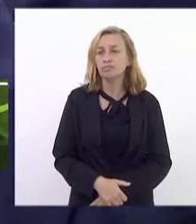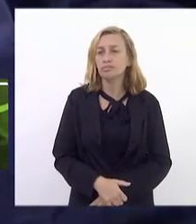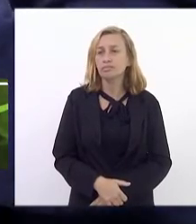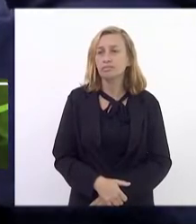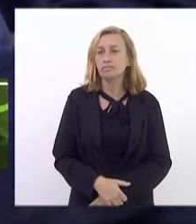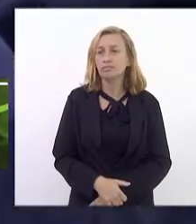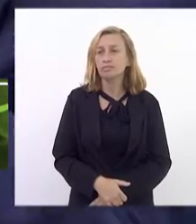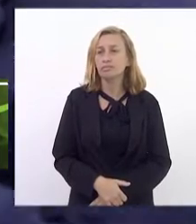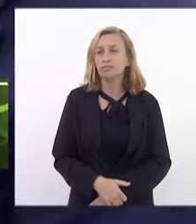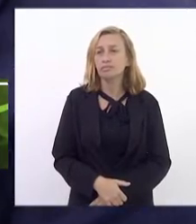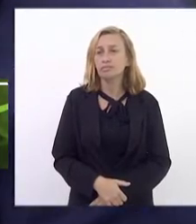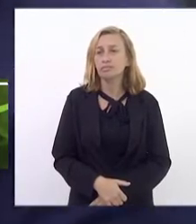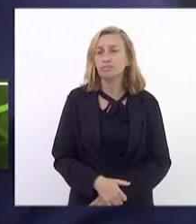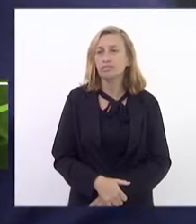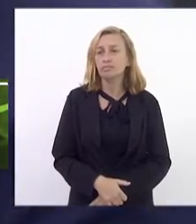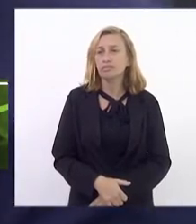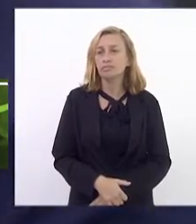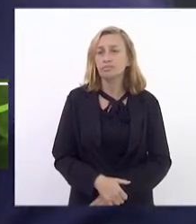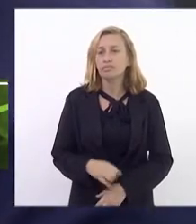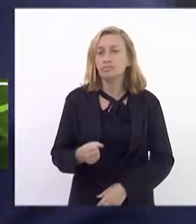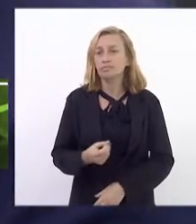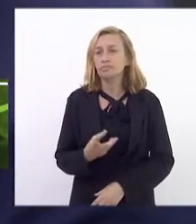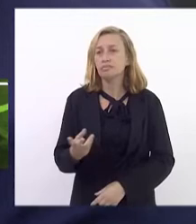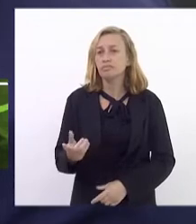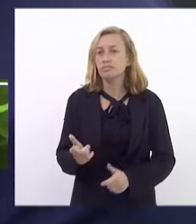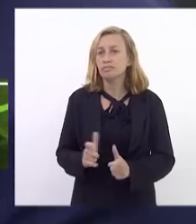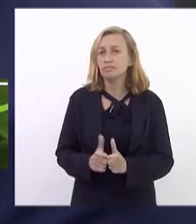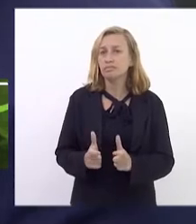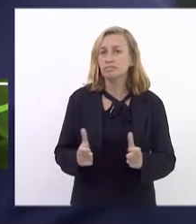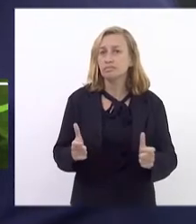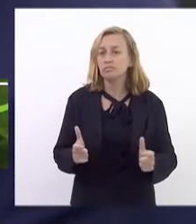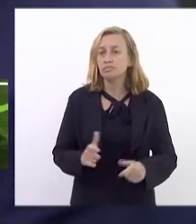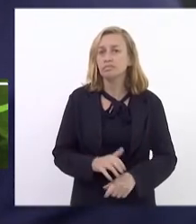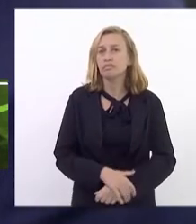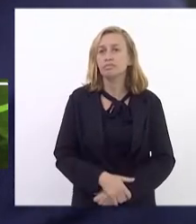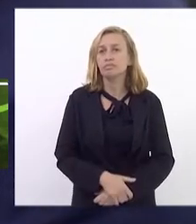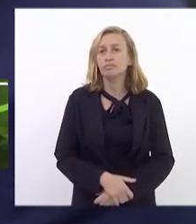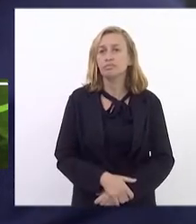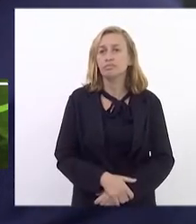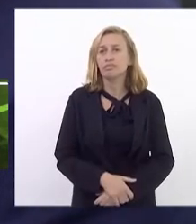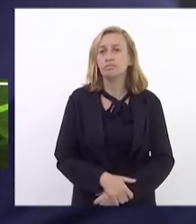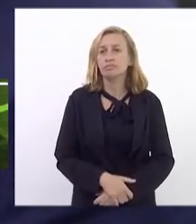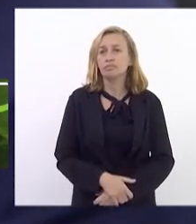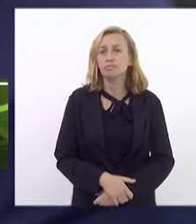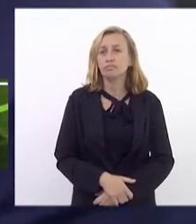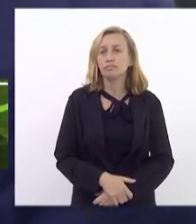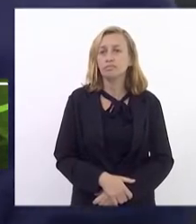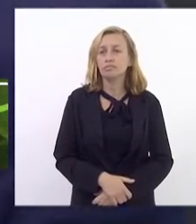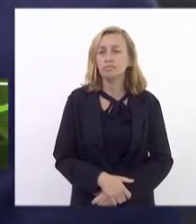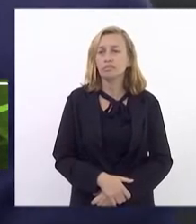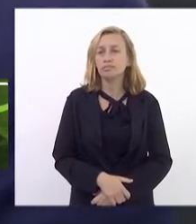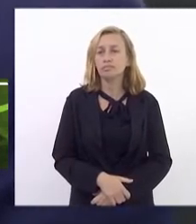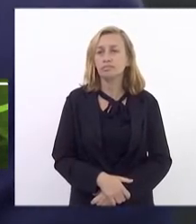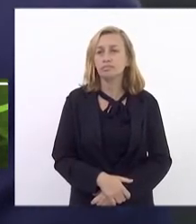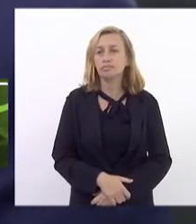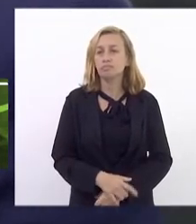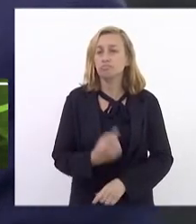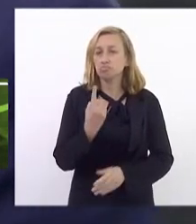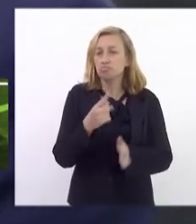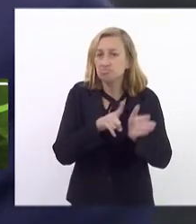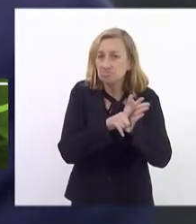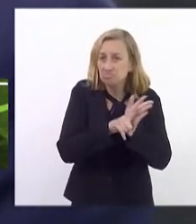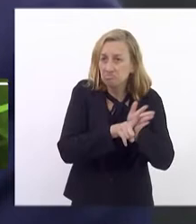Era uma quantidade enorme de intervenções, né? E, pelo menos, uma análise.